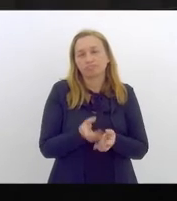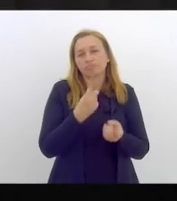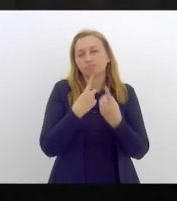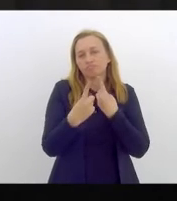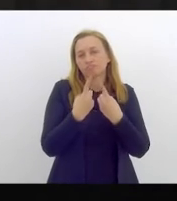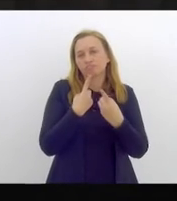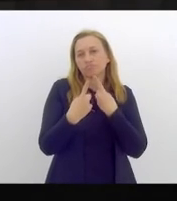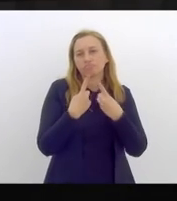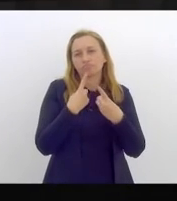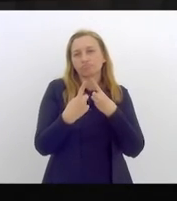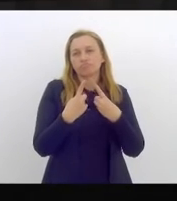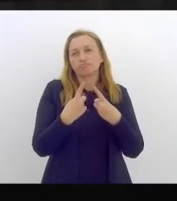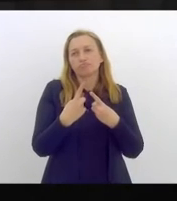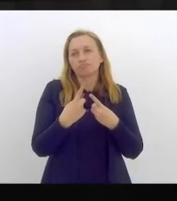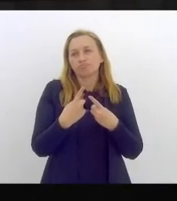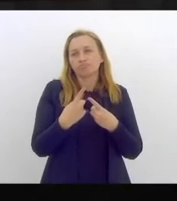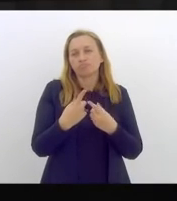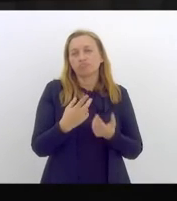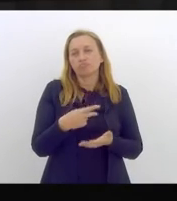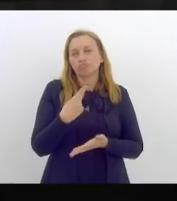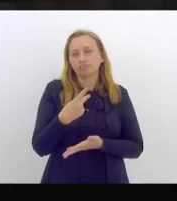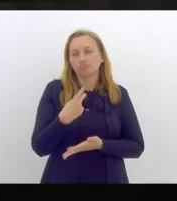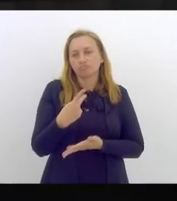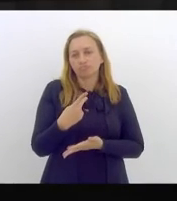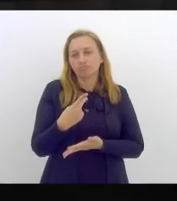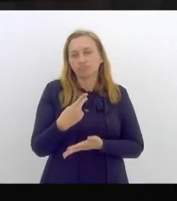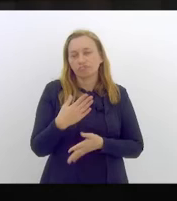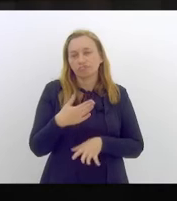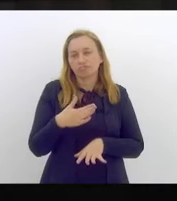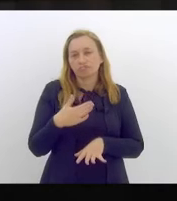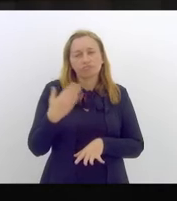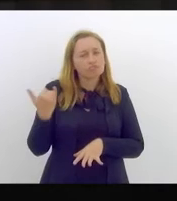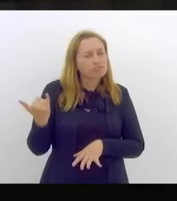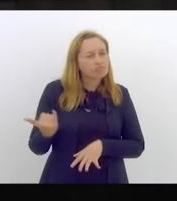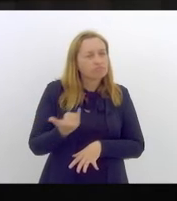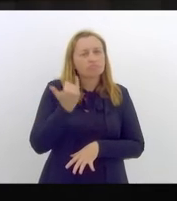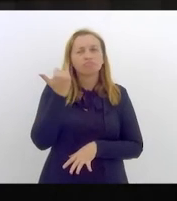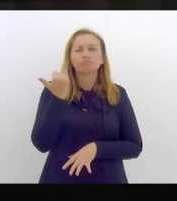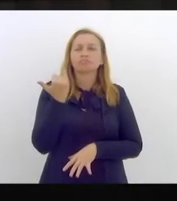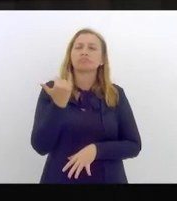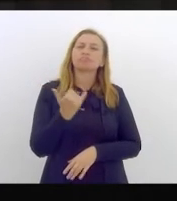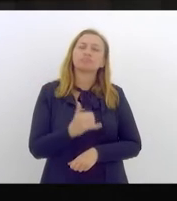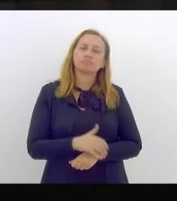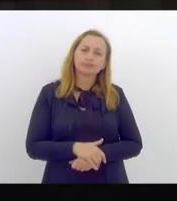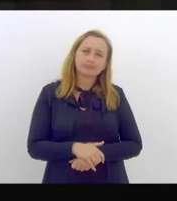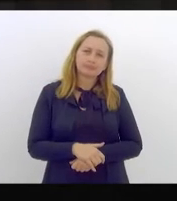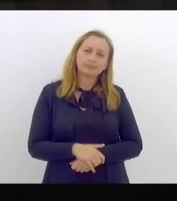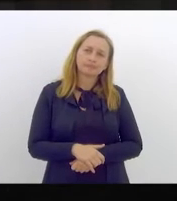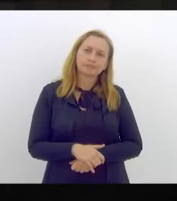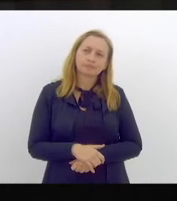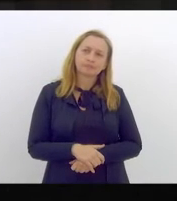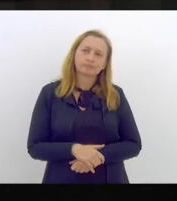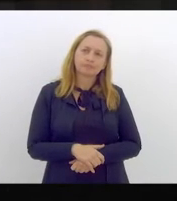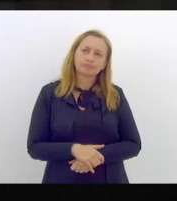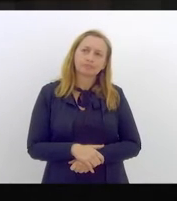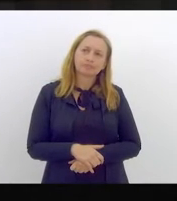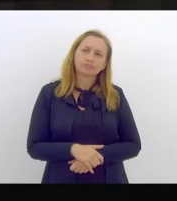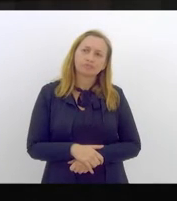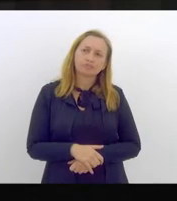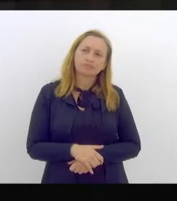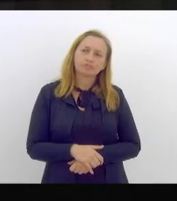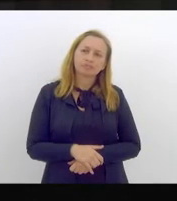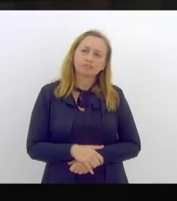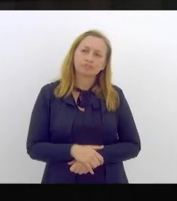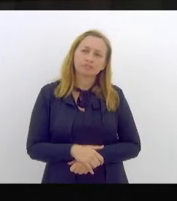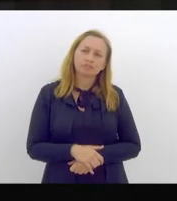discussão daquilo que eu considero uma das peças mais importantes como